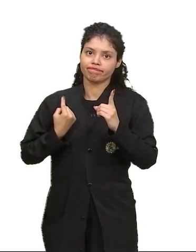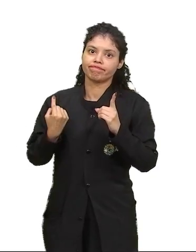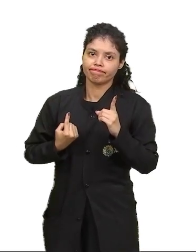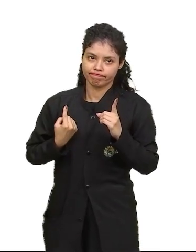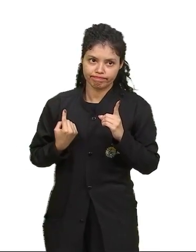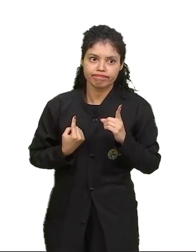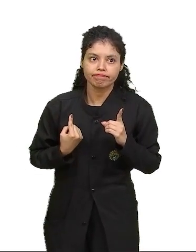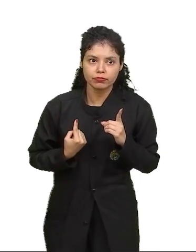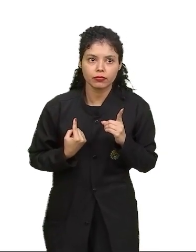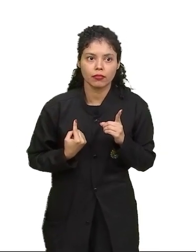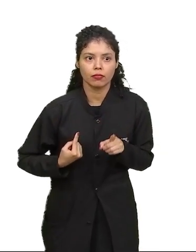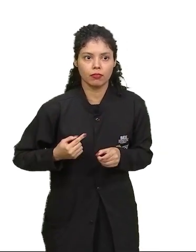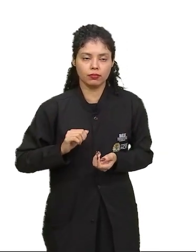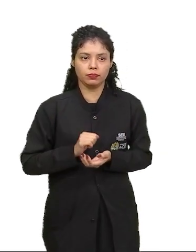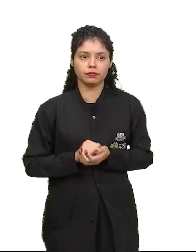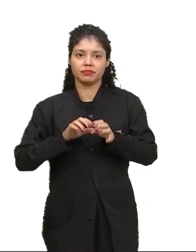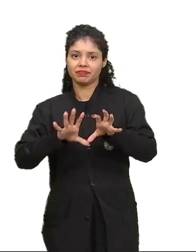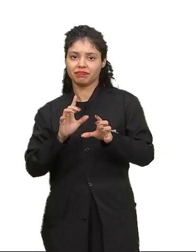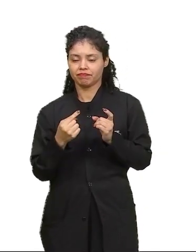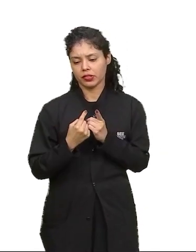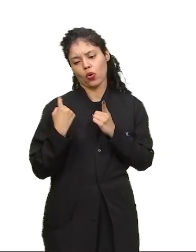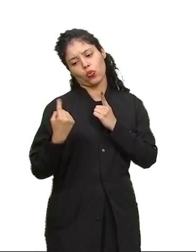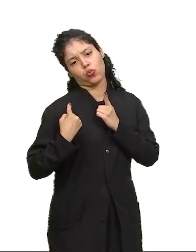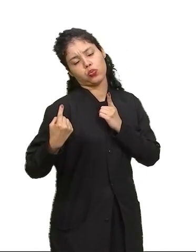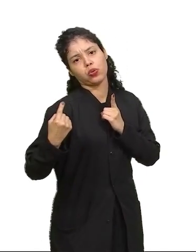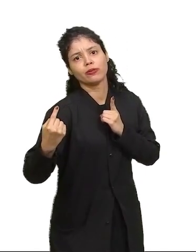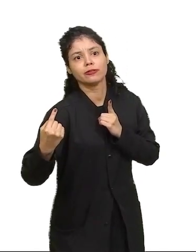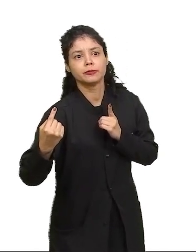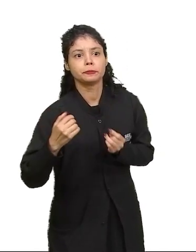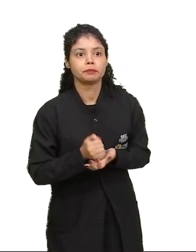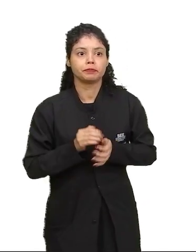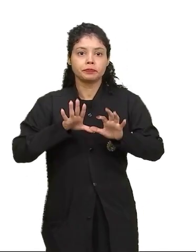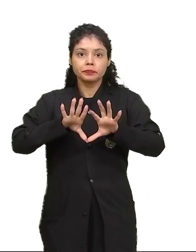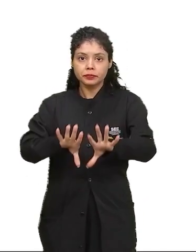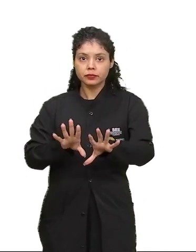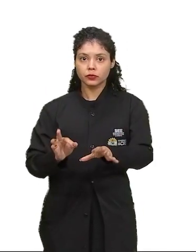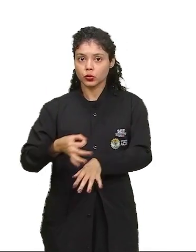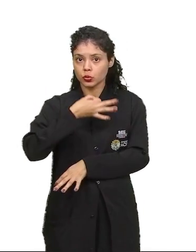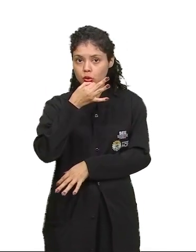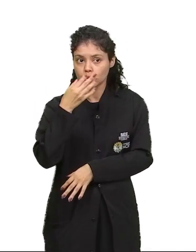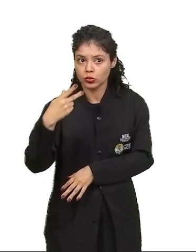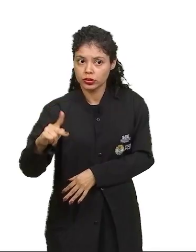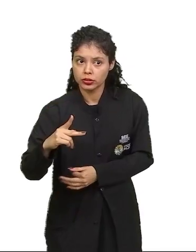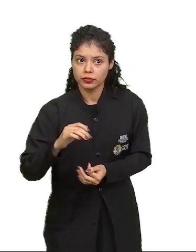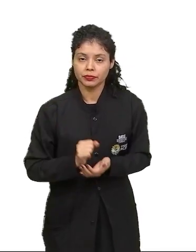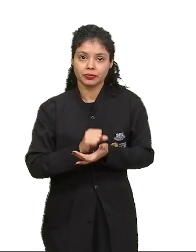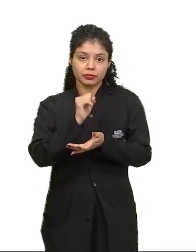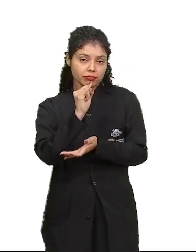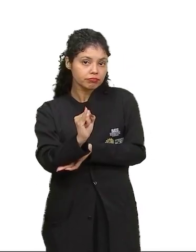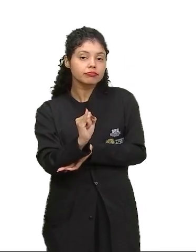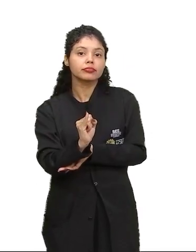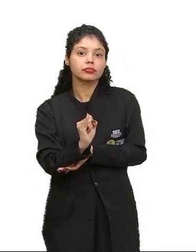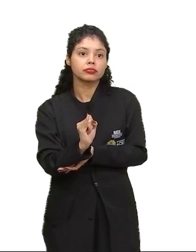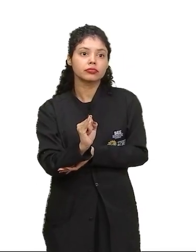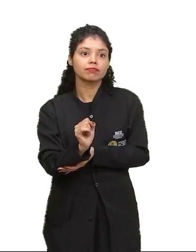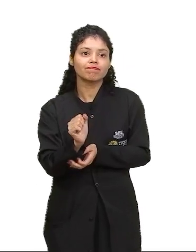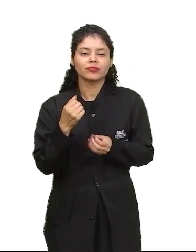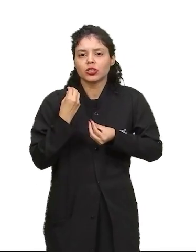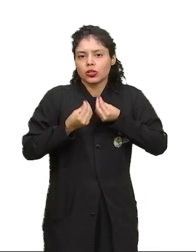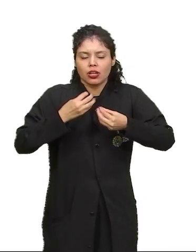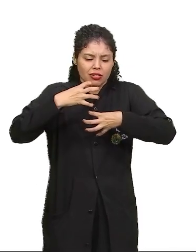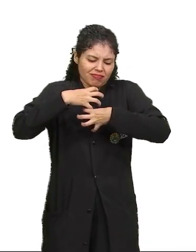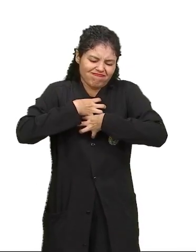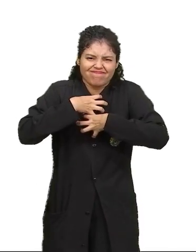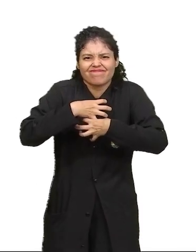aqui em primeira pessoa, né? Assim sem você. Então ela está dando a opinião dela, se colocando em como ela